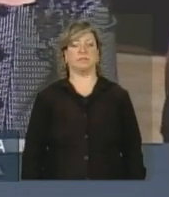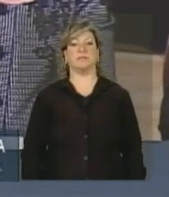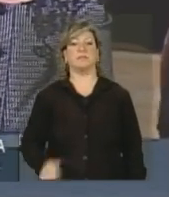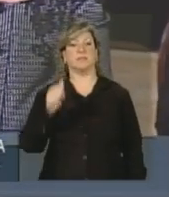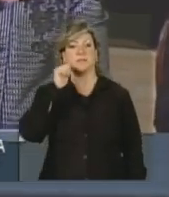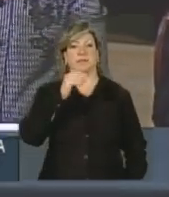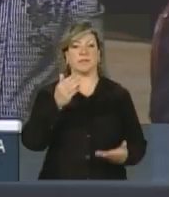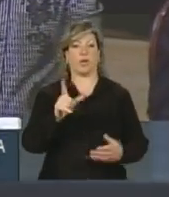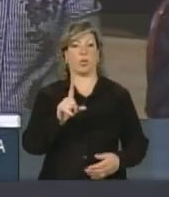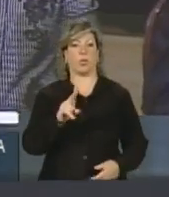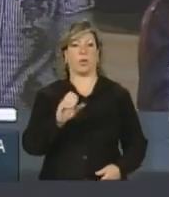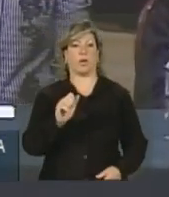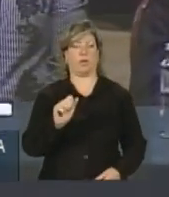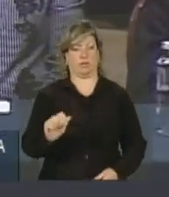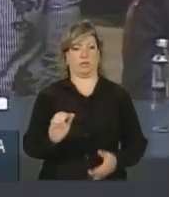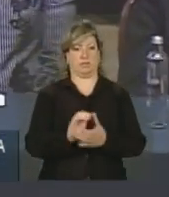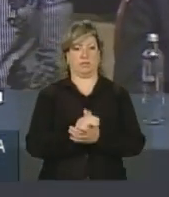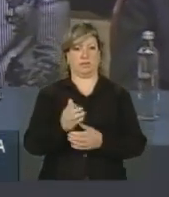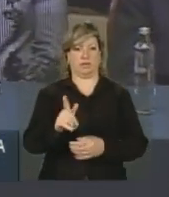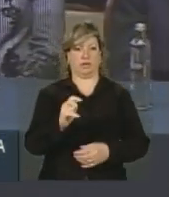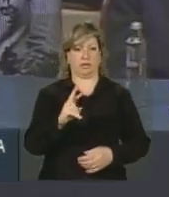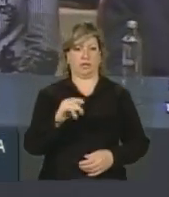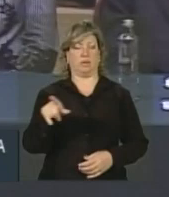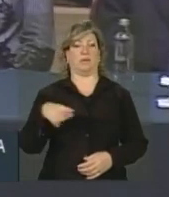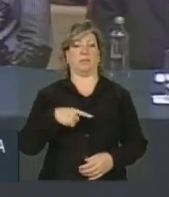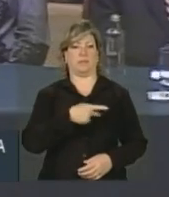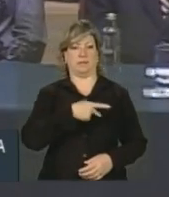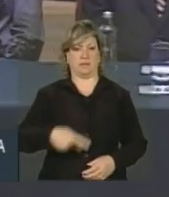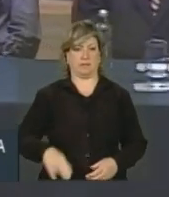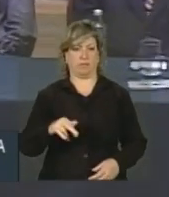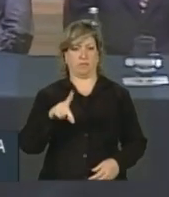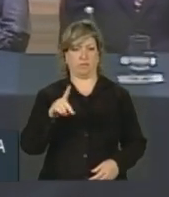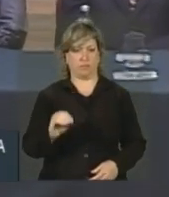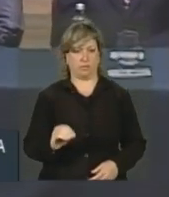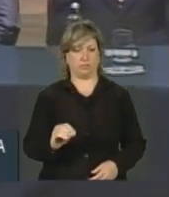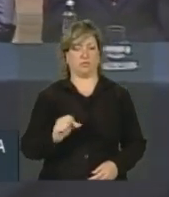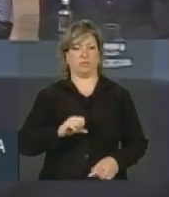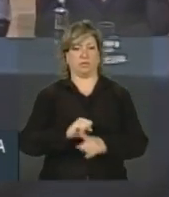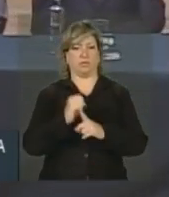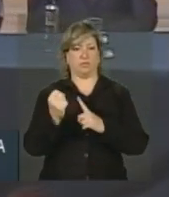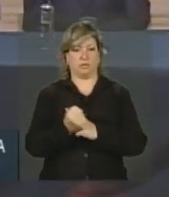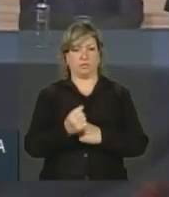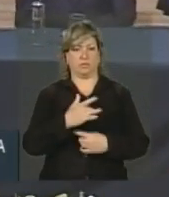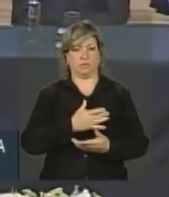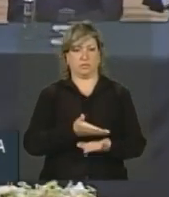Senhora Lu Alckmin, presidente do Fundo Social de Solidariedade.